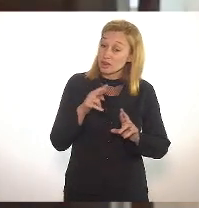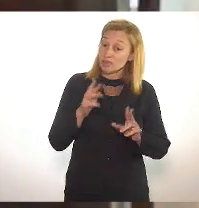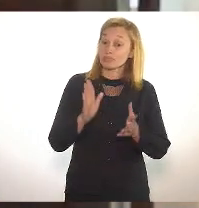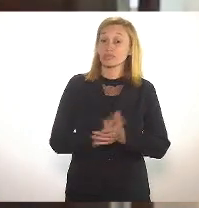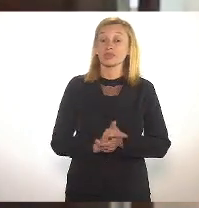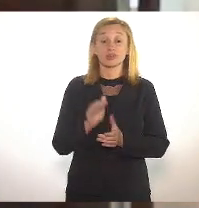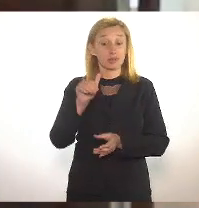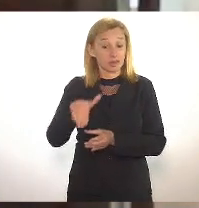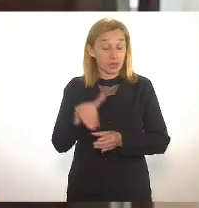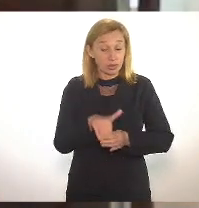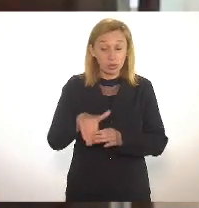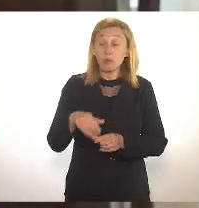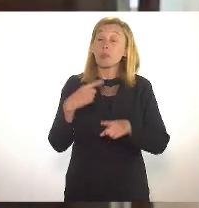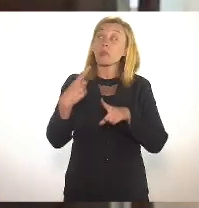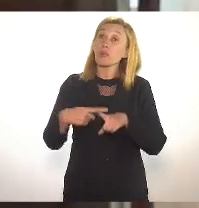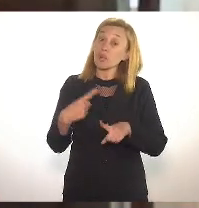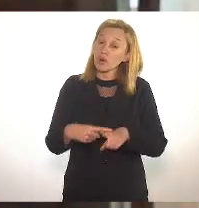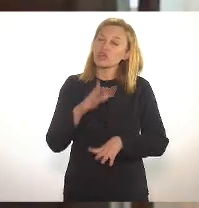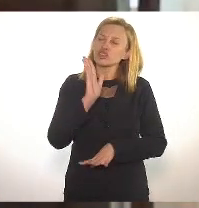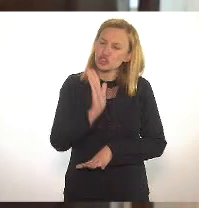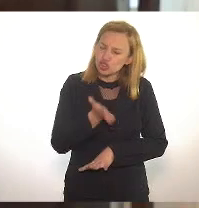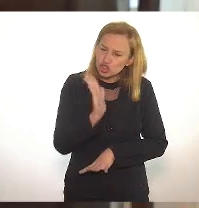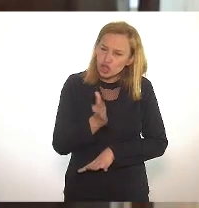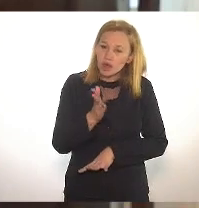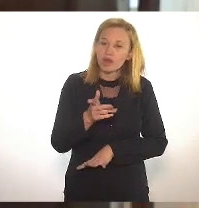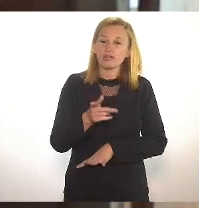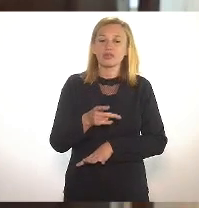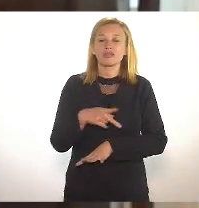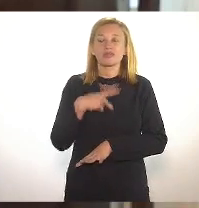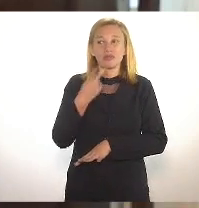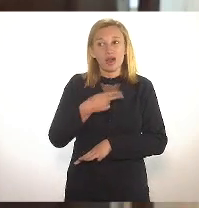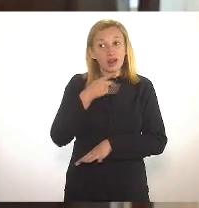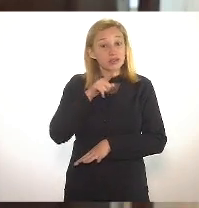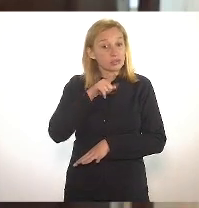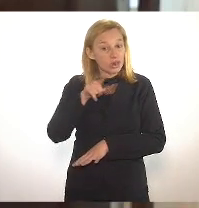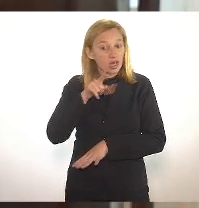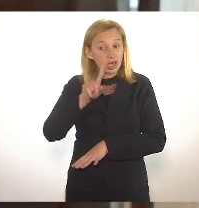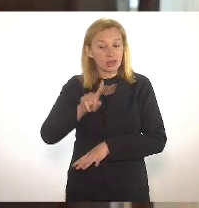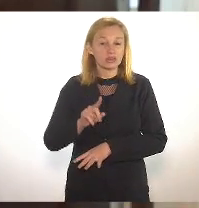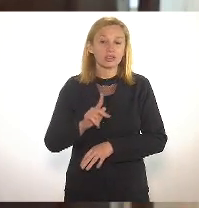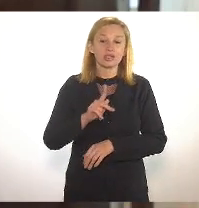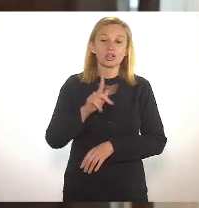eleições porque eu já vi pronunciamentos sobre elas em Londres,